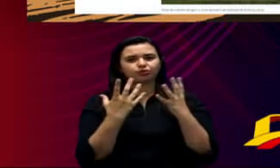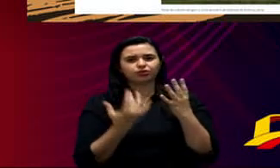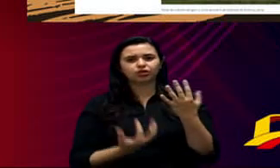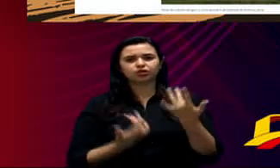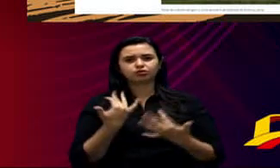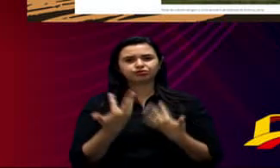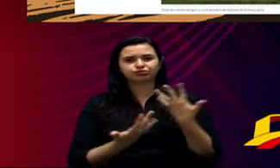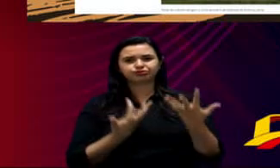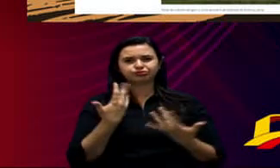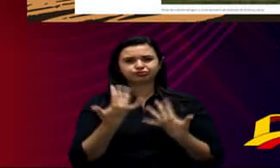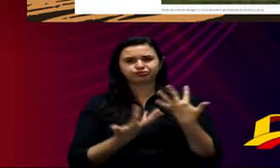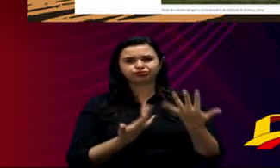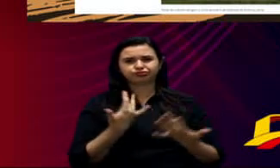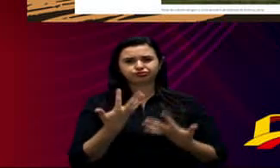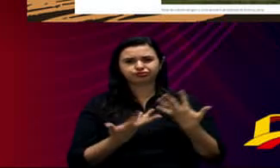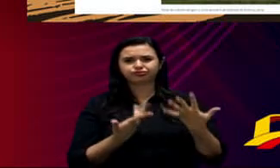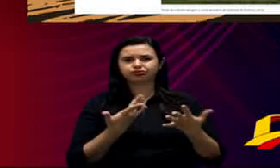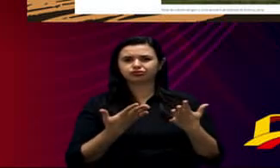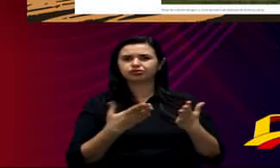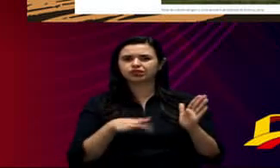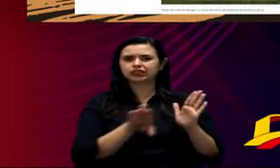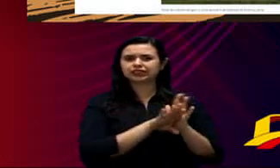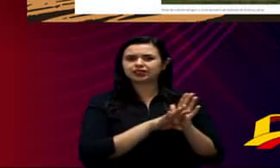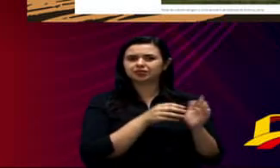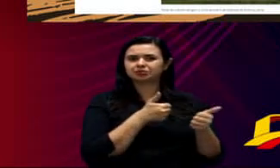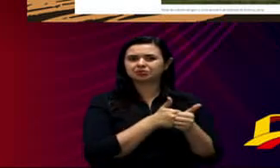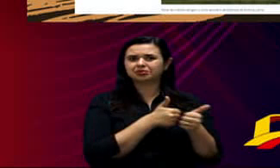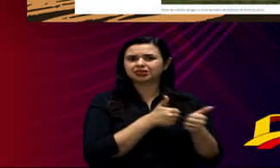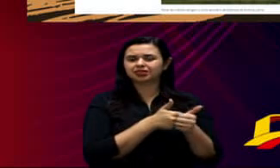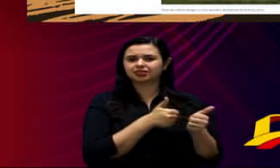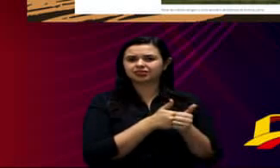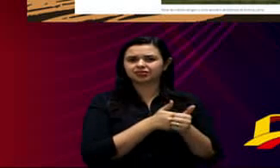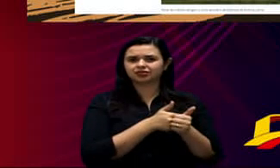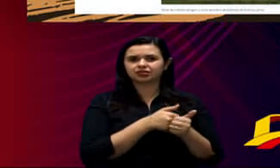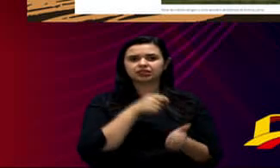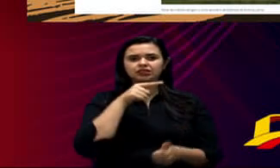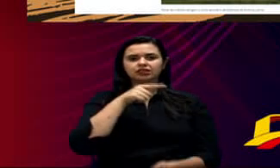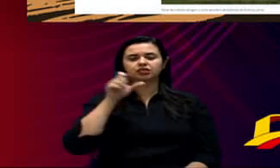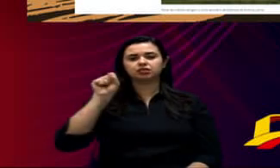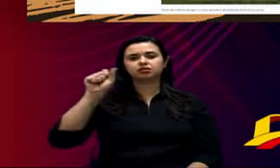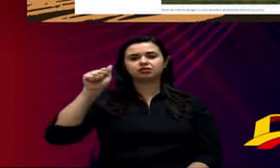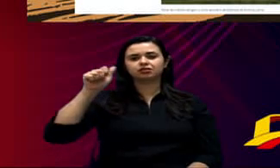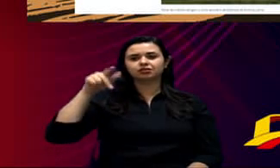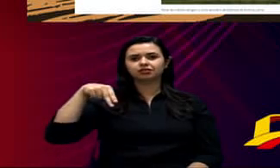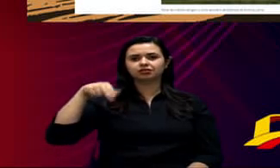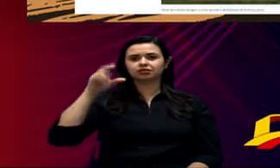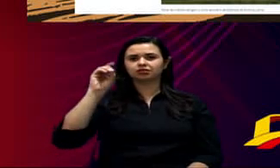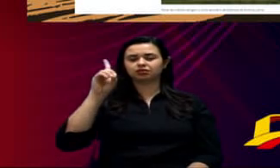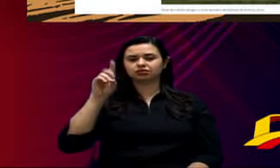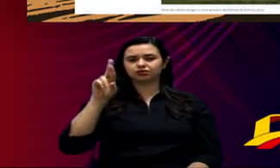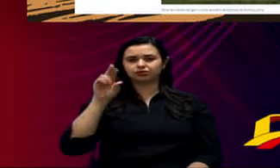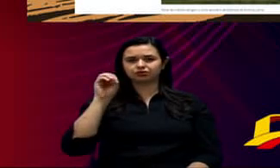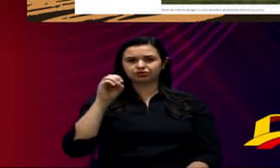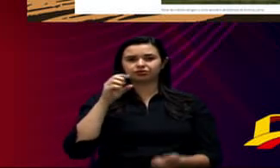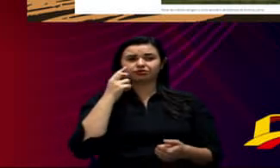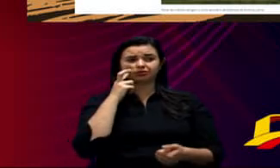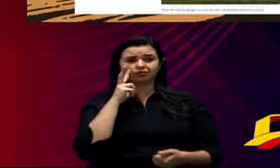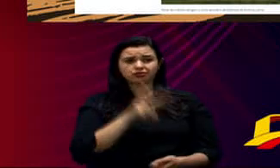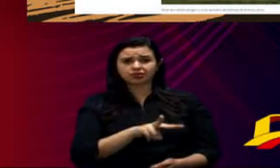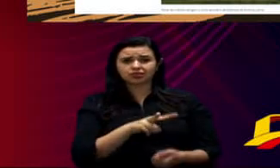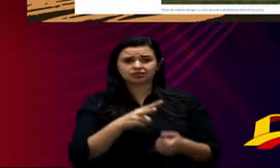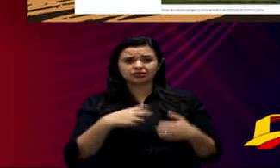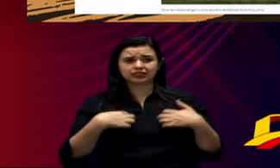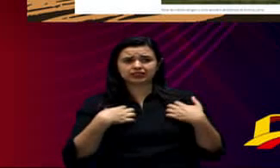no Cerrado chega próximo até lá. Se o Sandro ver, ele vai ficar maluco. Bom, não podia. Obrigado, falar, Nelly. Mas primeiro você vai ter a oportunidade. E depois